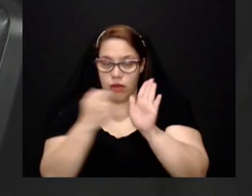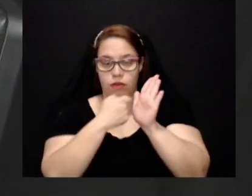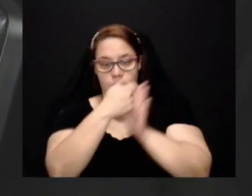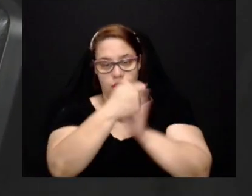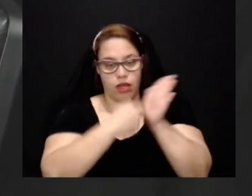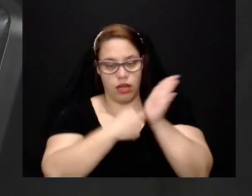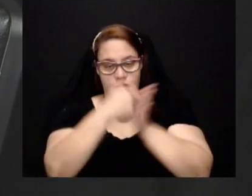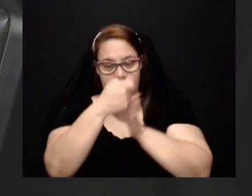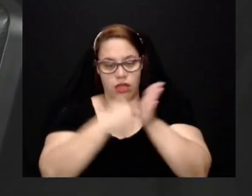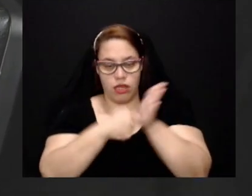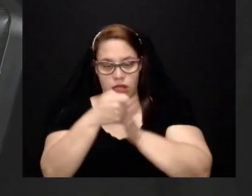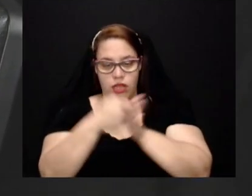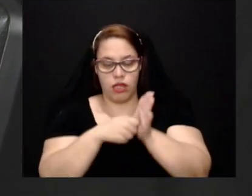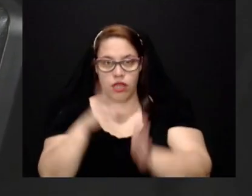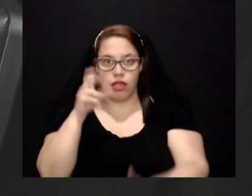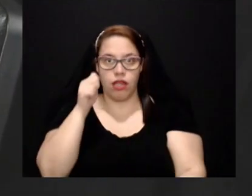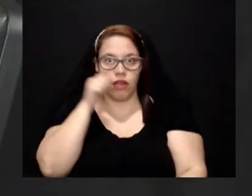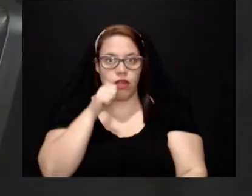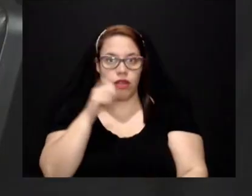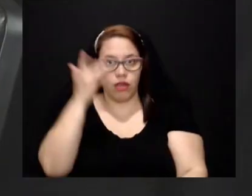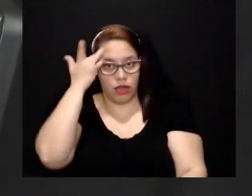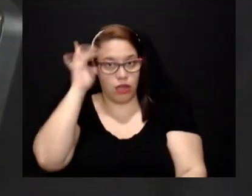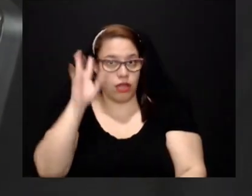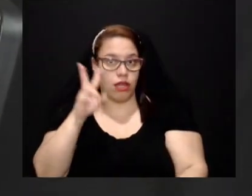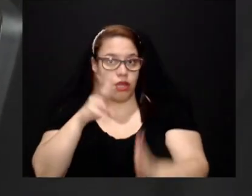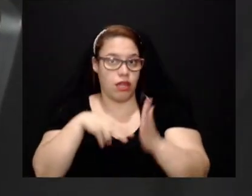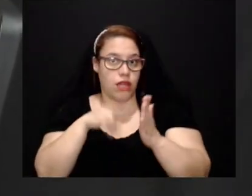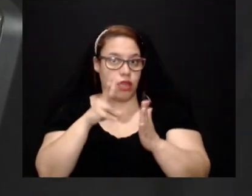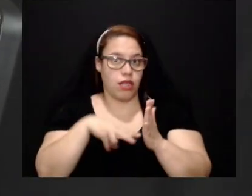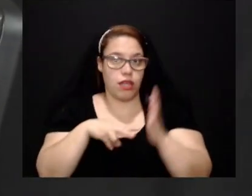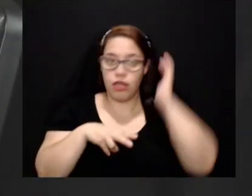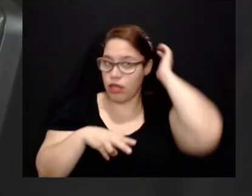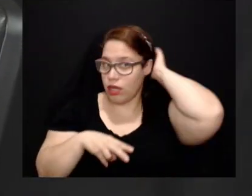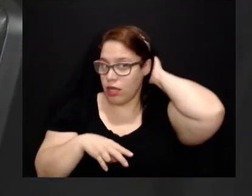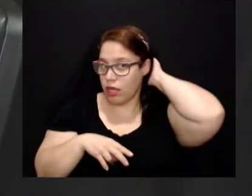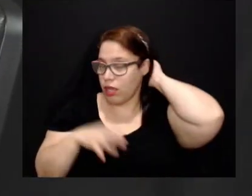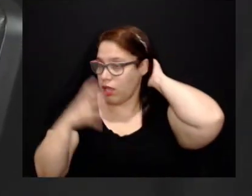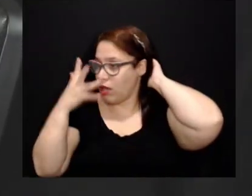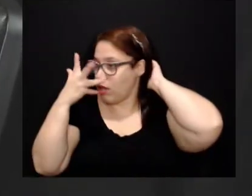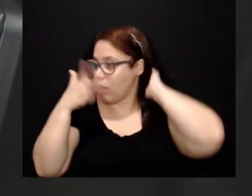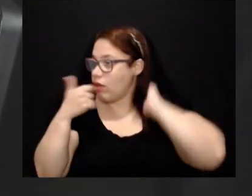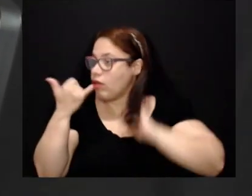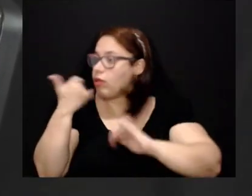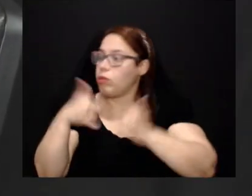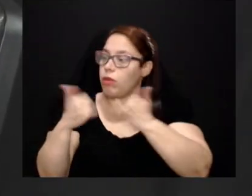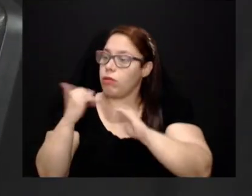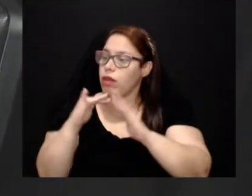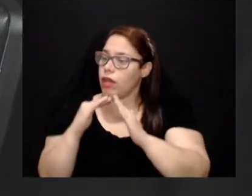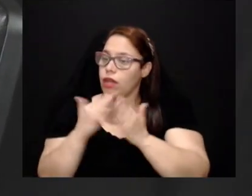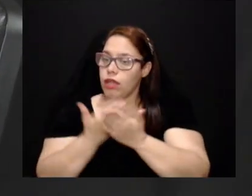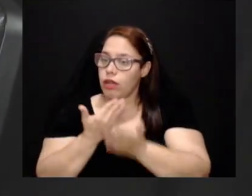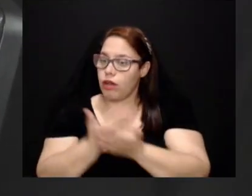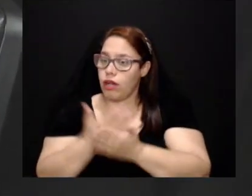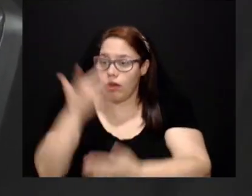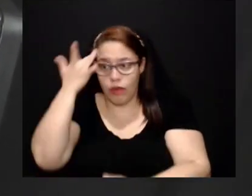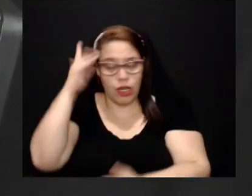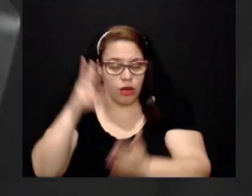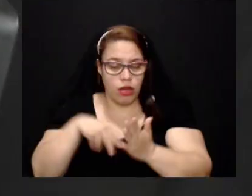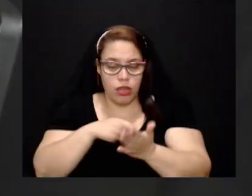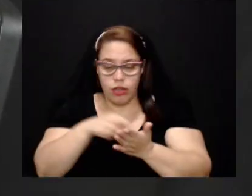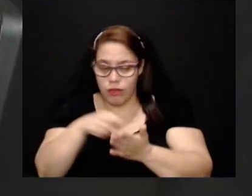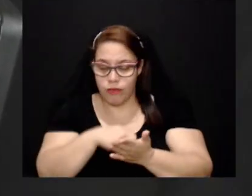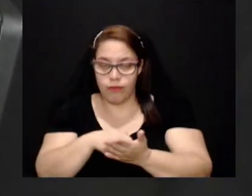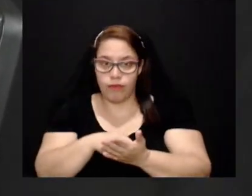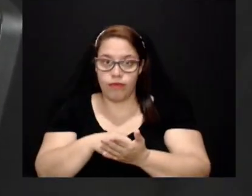era uma pessoa analfabeta, e eu acho que ela achava lindo a gente brincar ali de escolinha. Então, deu